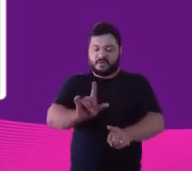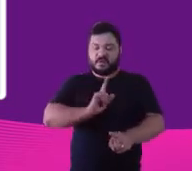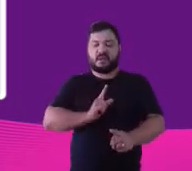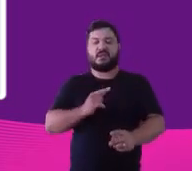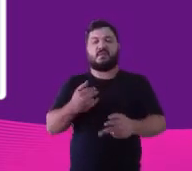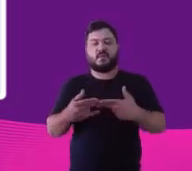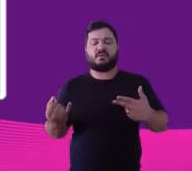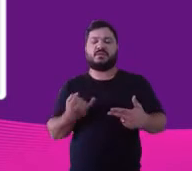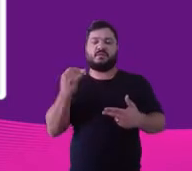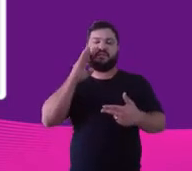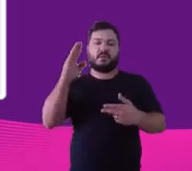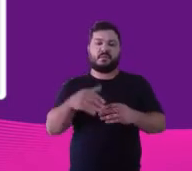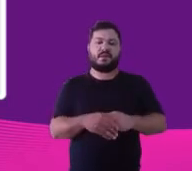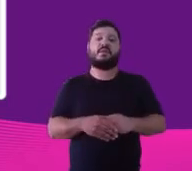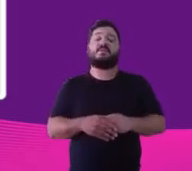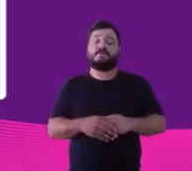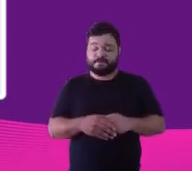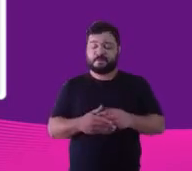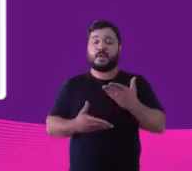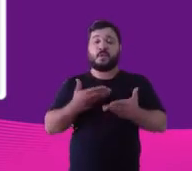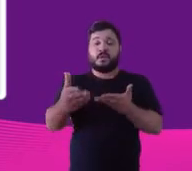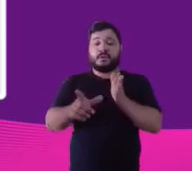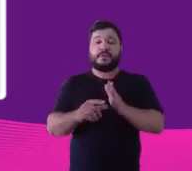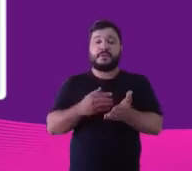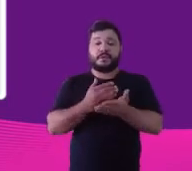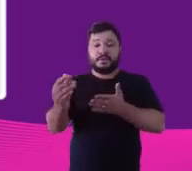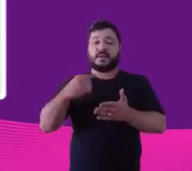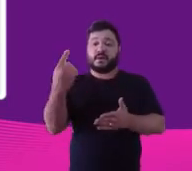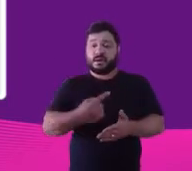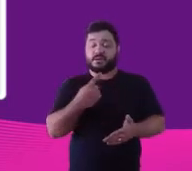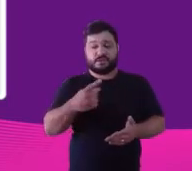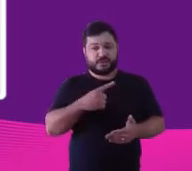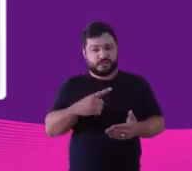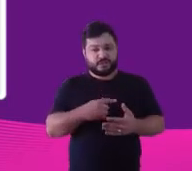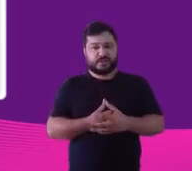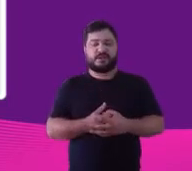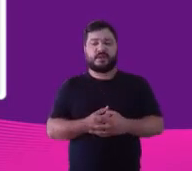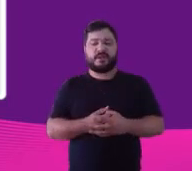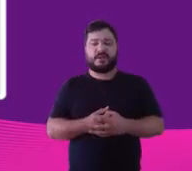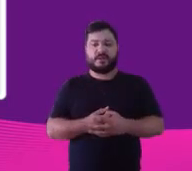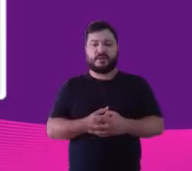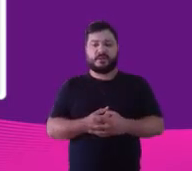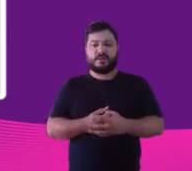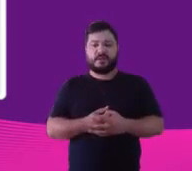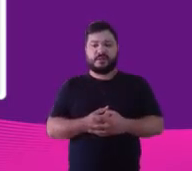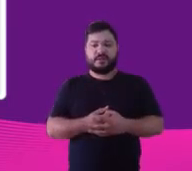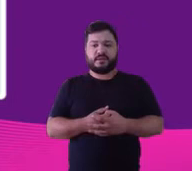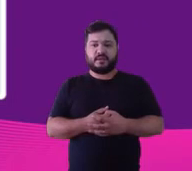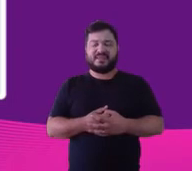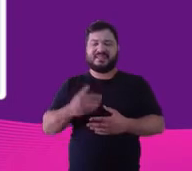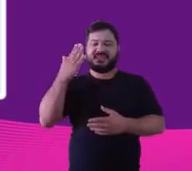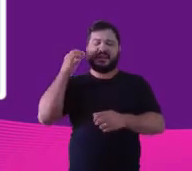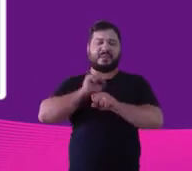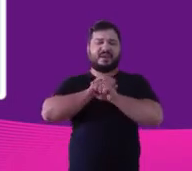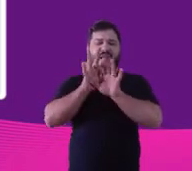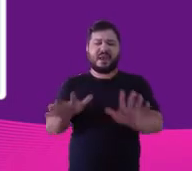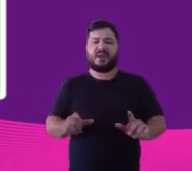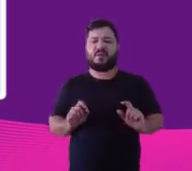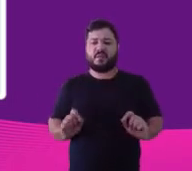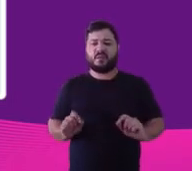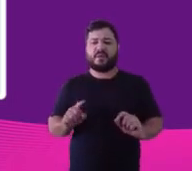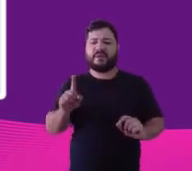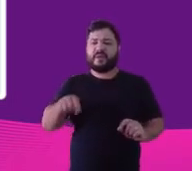papel fundamental é a minha inicial a gente tem aí é a a Clara noção de que